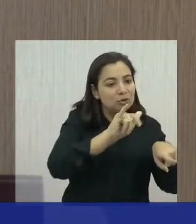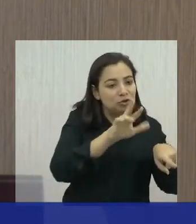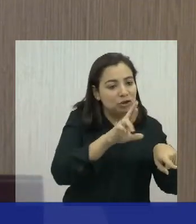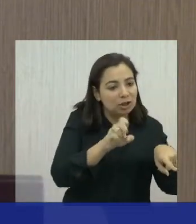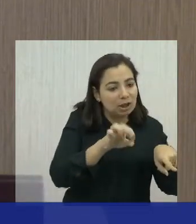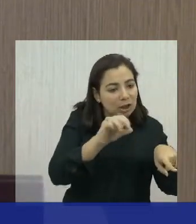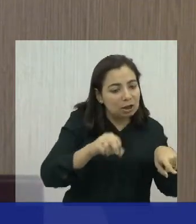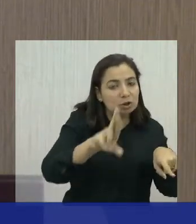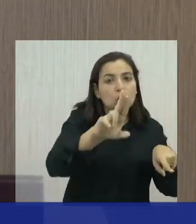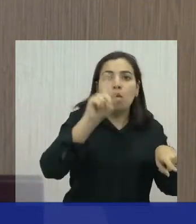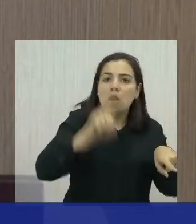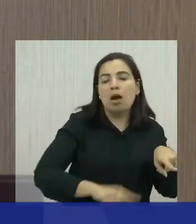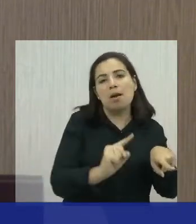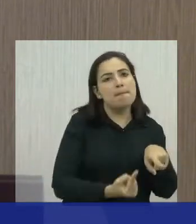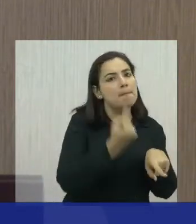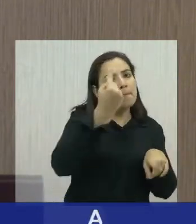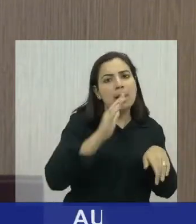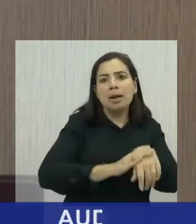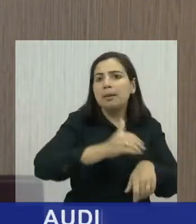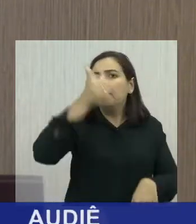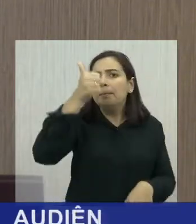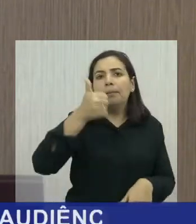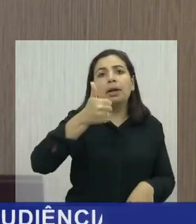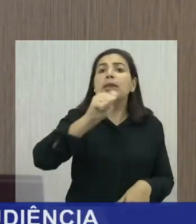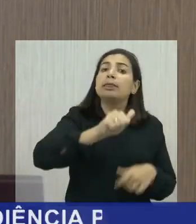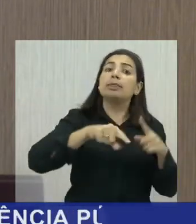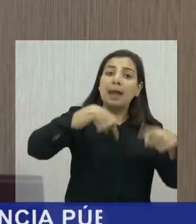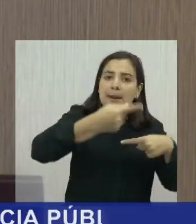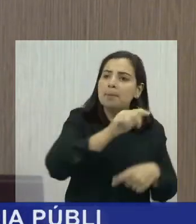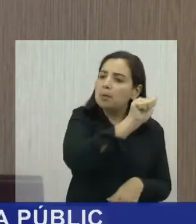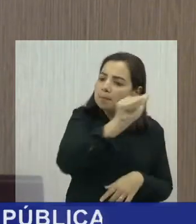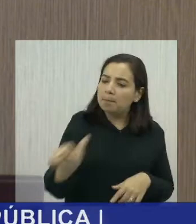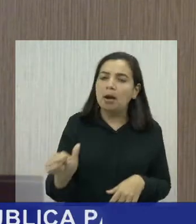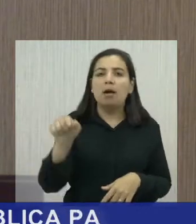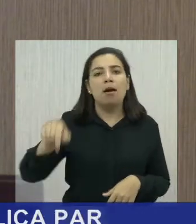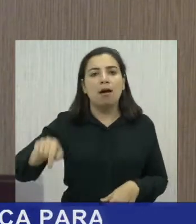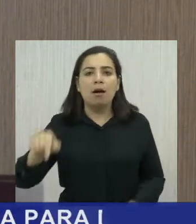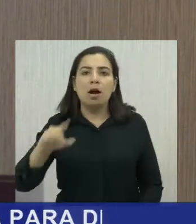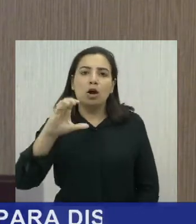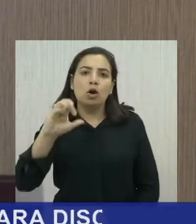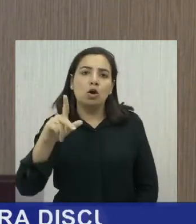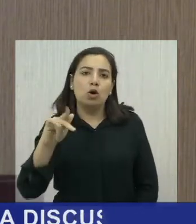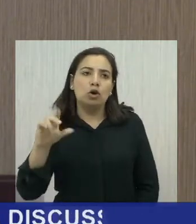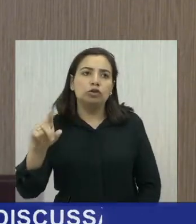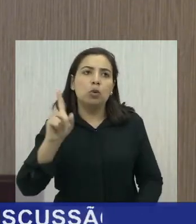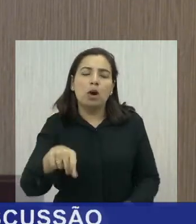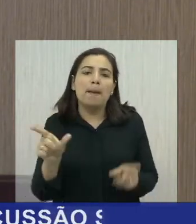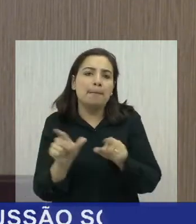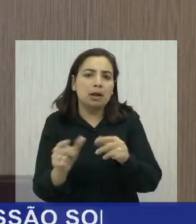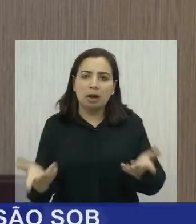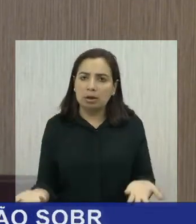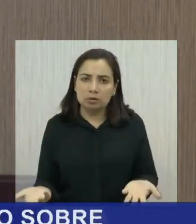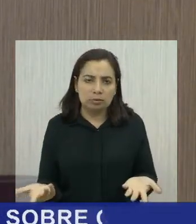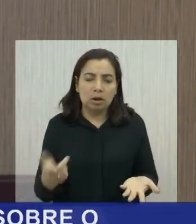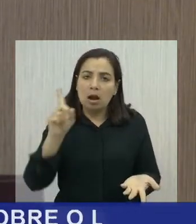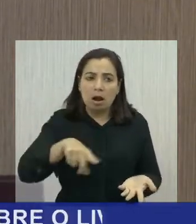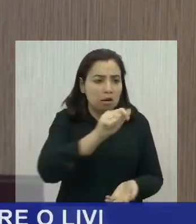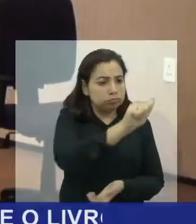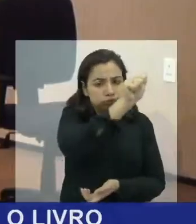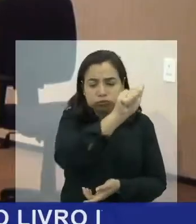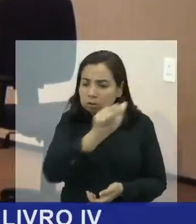Luta por Moradia Digna dessa cidade, e não o Código da Cidade, que é menor do que ele. Muito obrigada pela atenção de